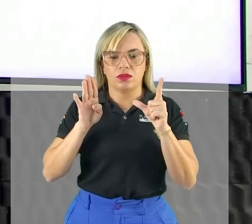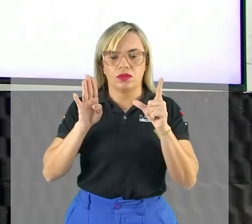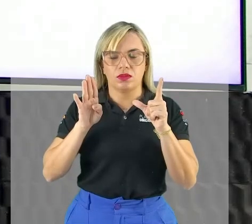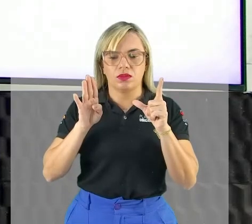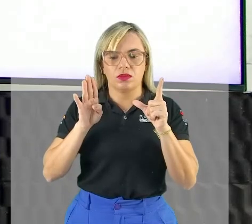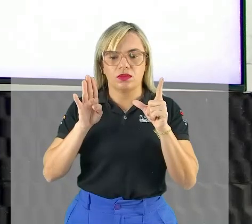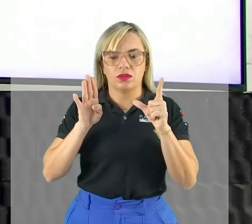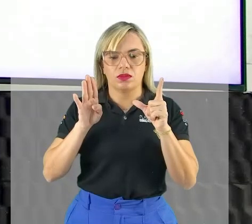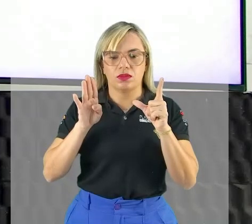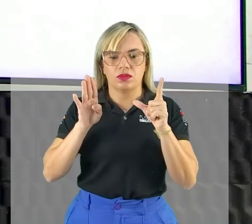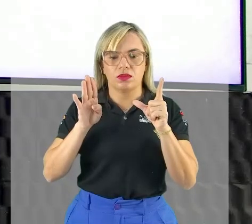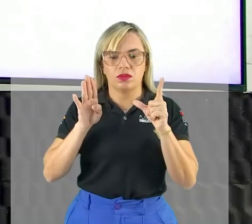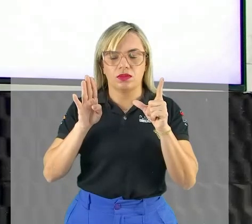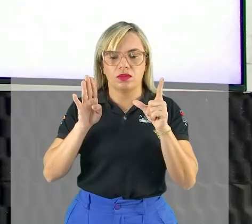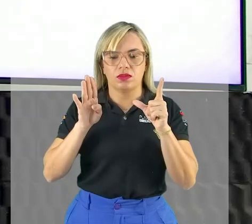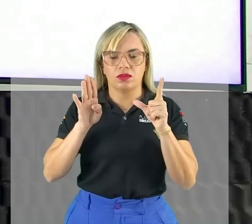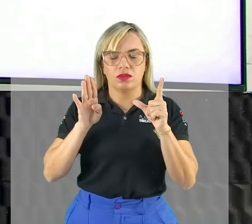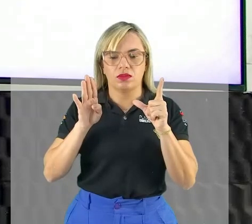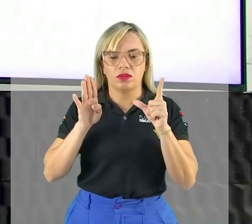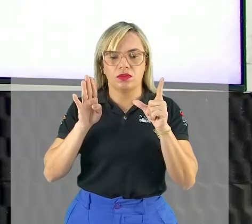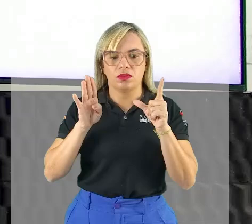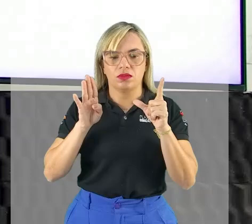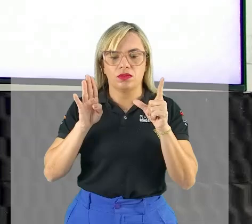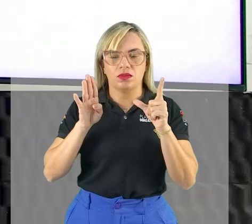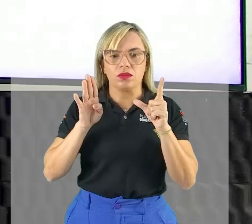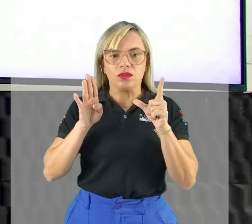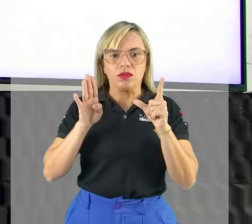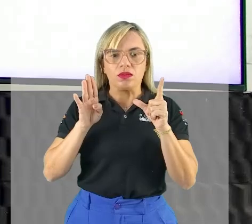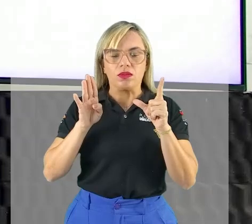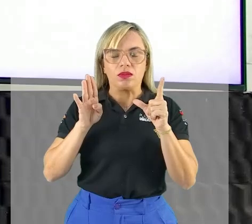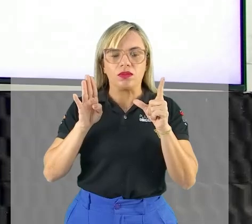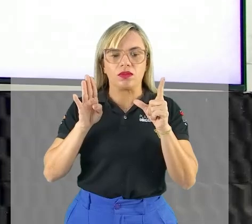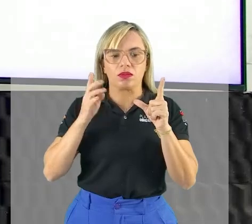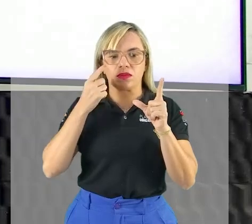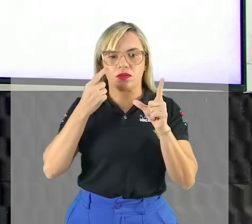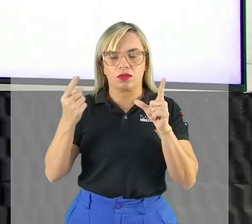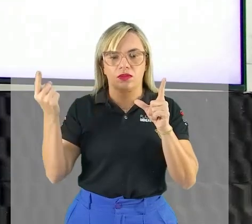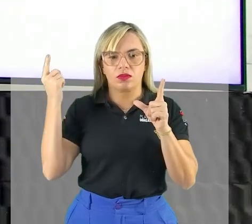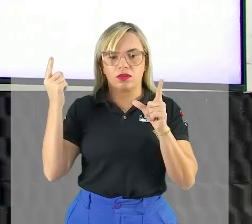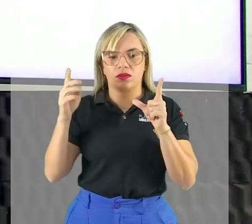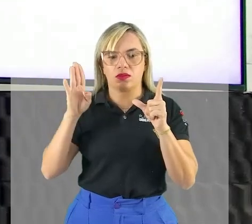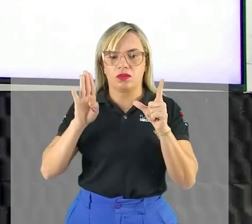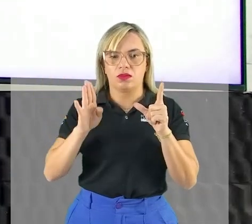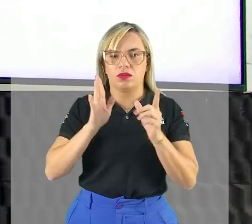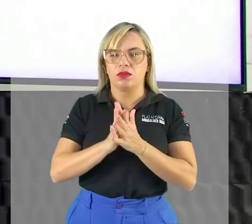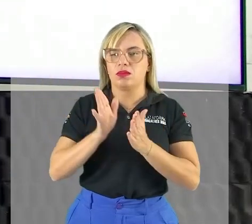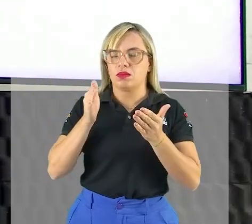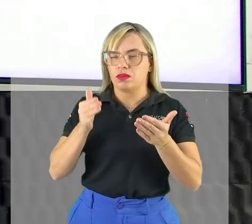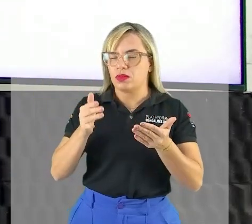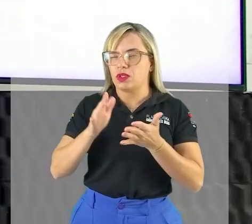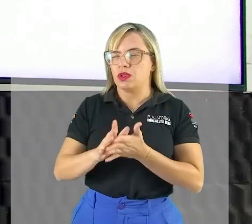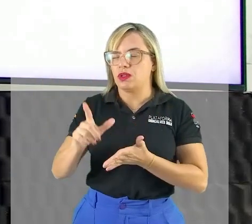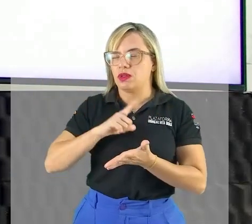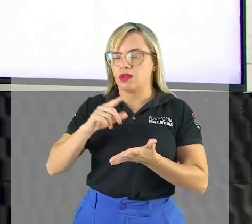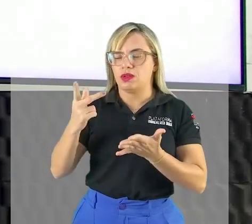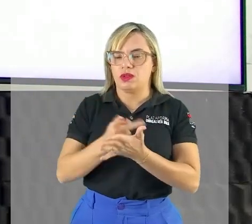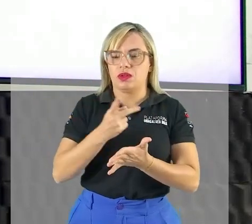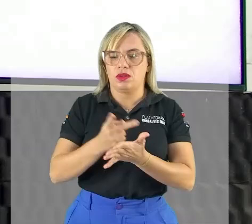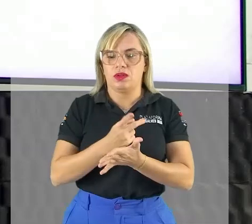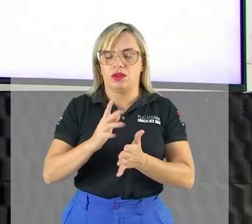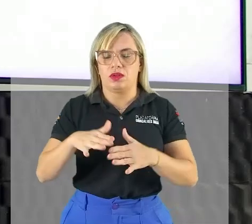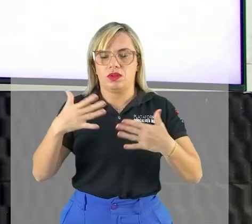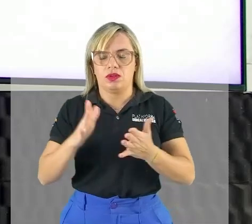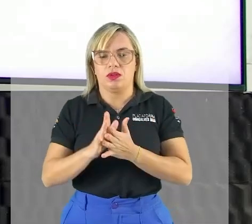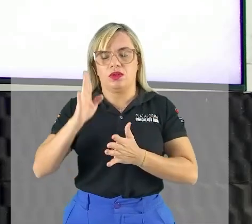tráfego estendeu-se legalmente até as vésperas da Abolição da escravidão aí essa letra B gente a gente já observa que tem alguma coisa aí de errado né